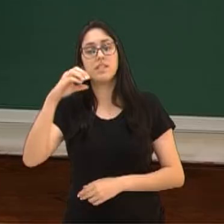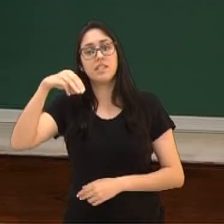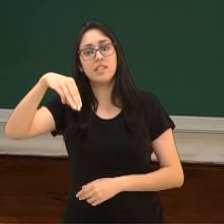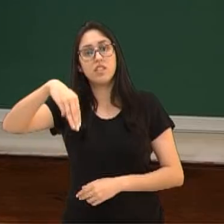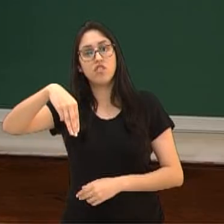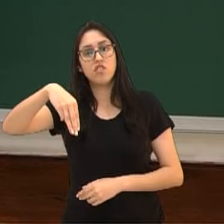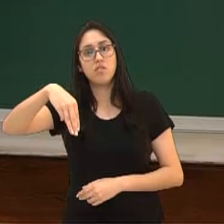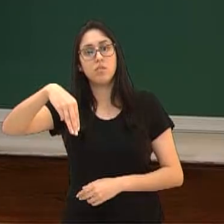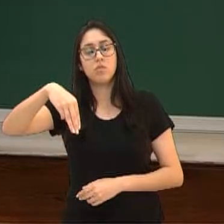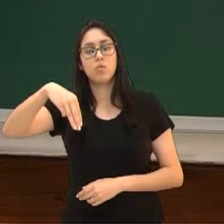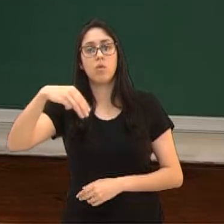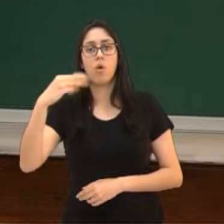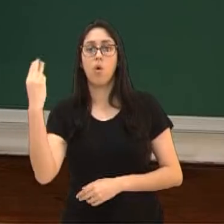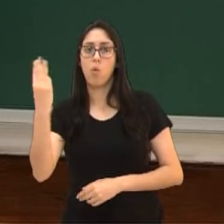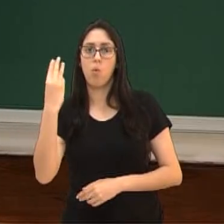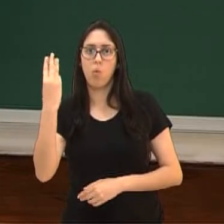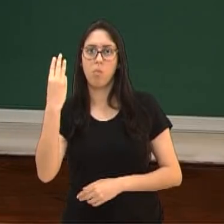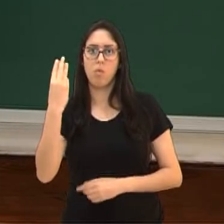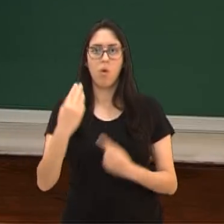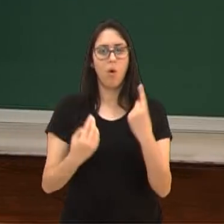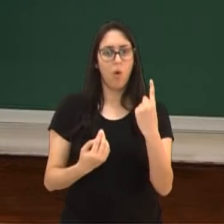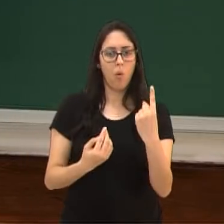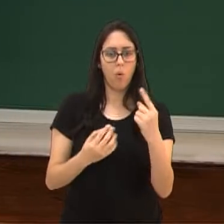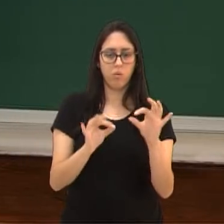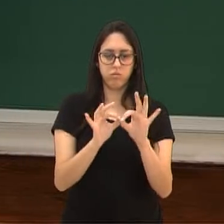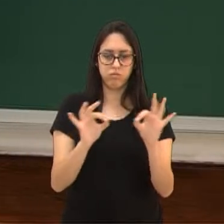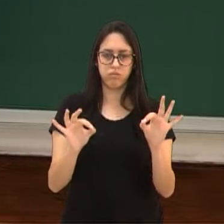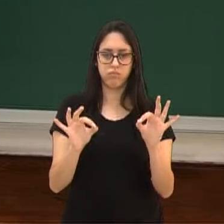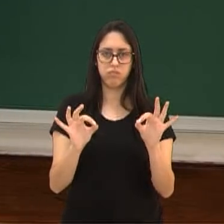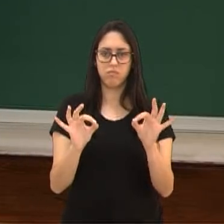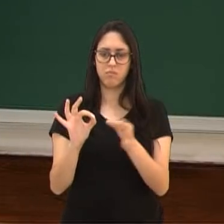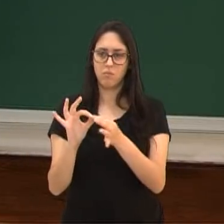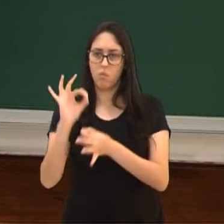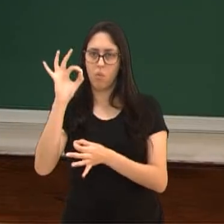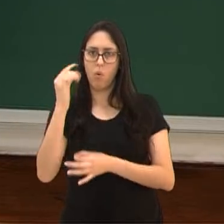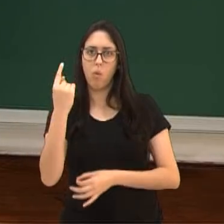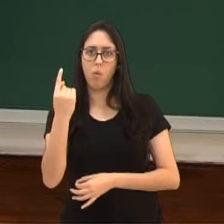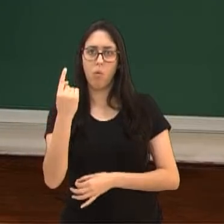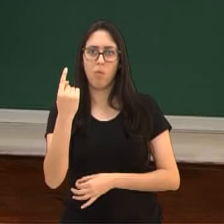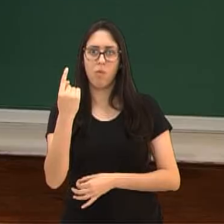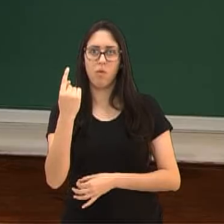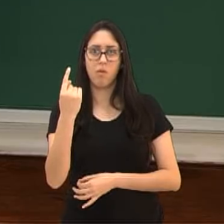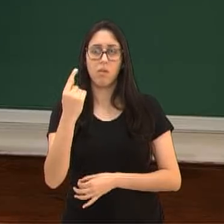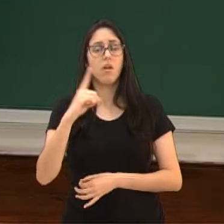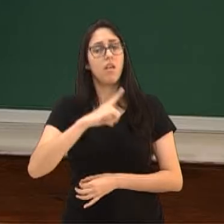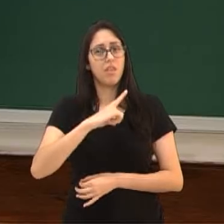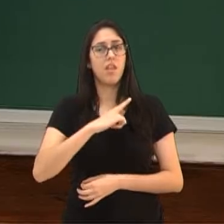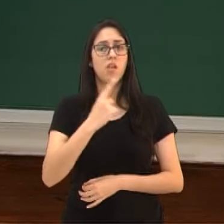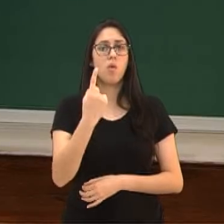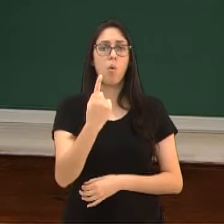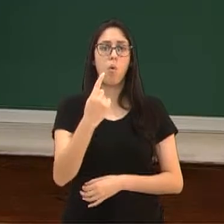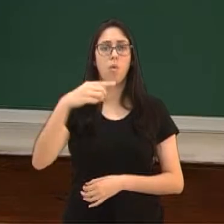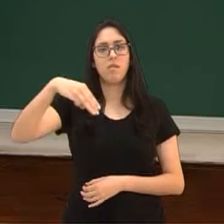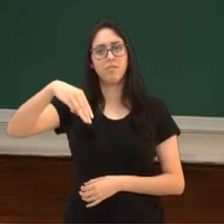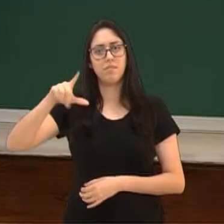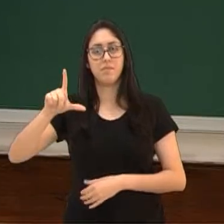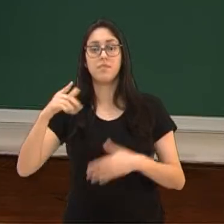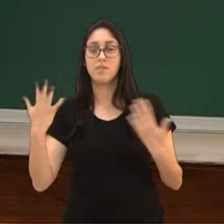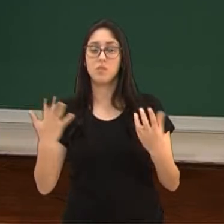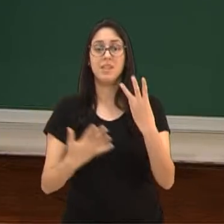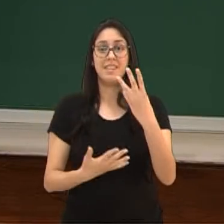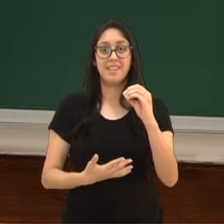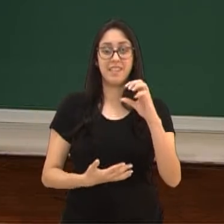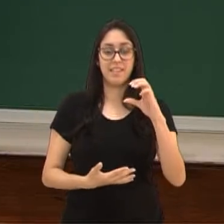por 1 por 1. Coloca água lá dentro. Cabe 1 milímetro, ok? Então, 30